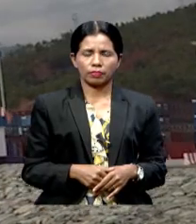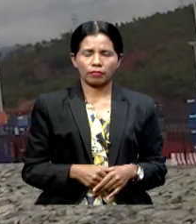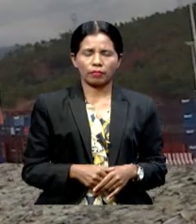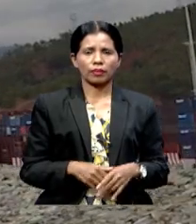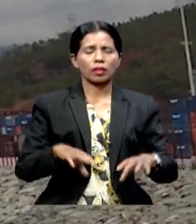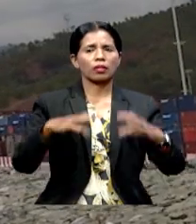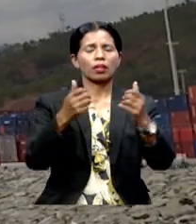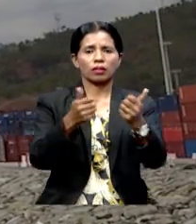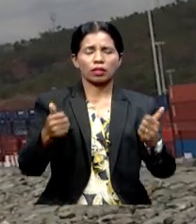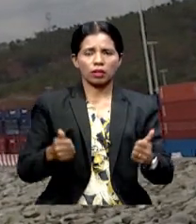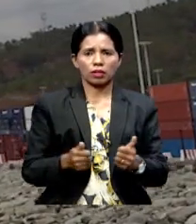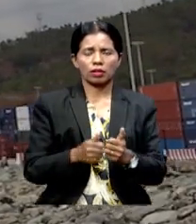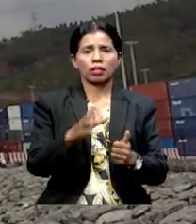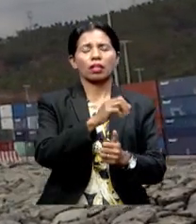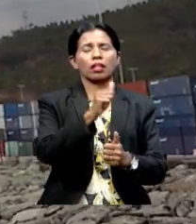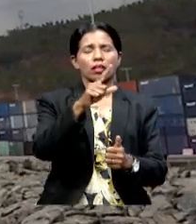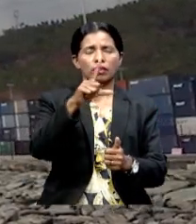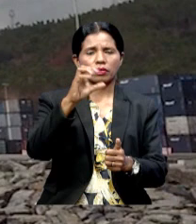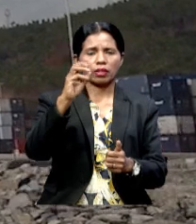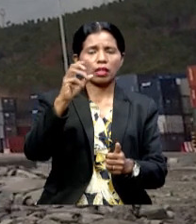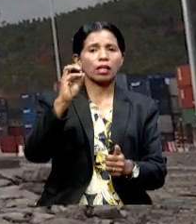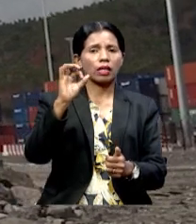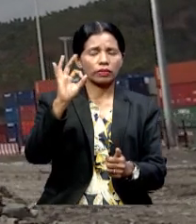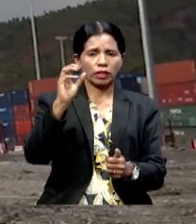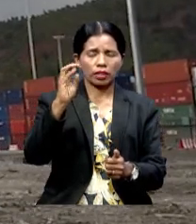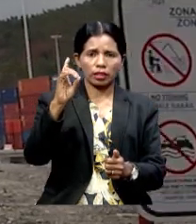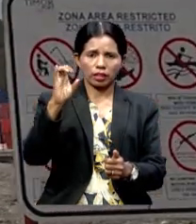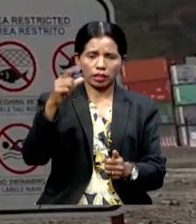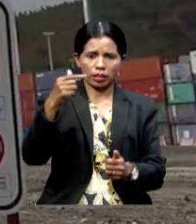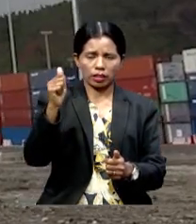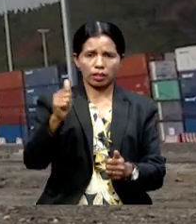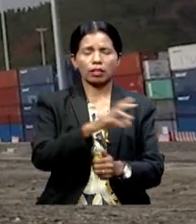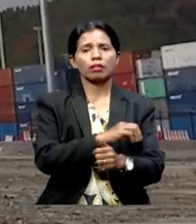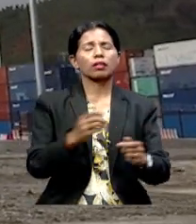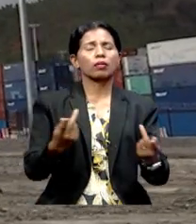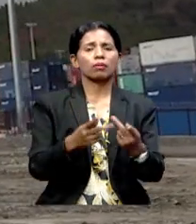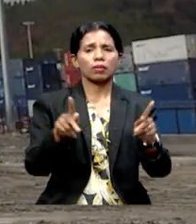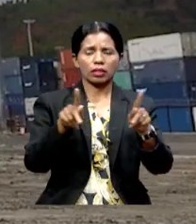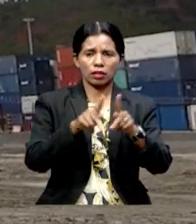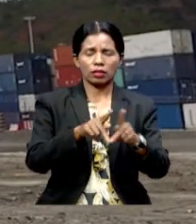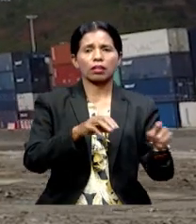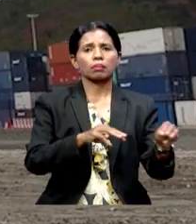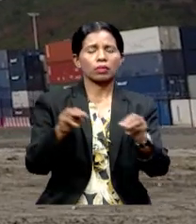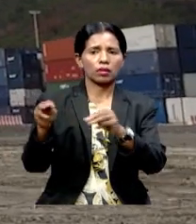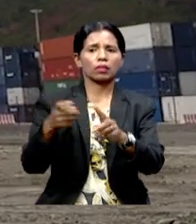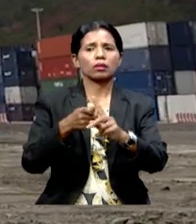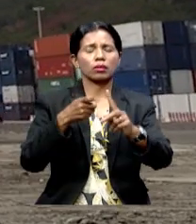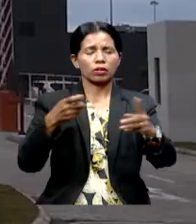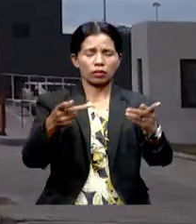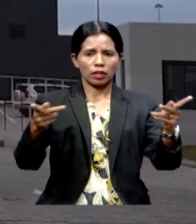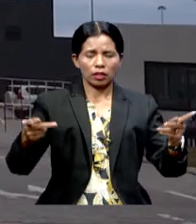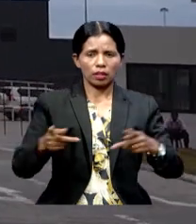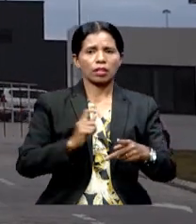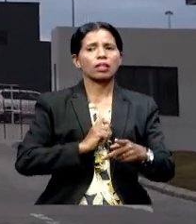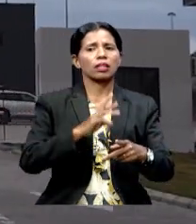Comissário Autoridade Aduaneira Alfândega José Antônio Fátima Abílio Hateten, empresa Balon Hases An Ona Husi Porto Tibar, Hodi